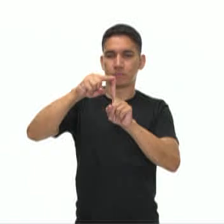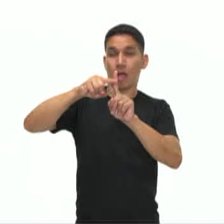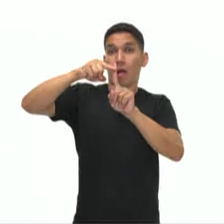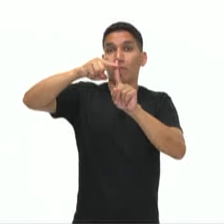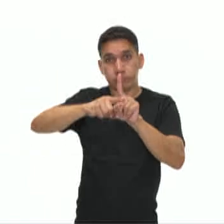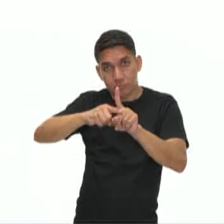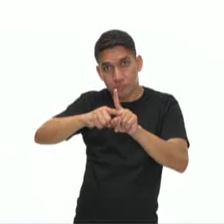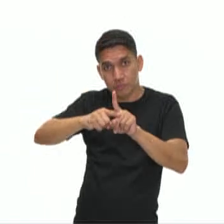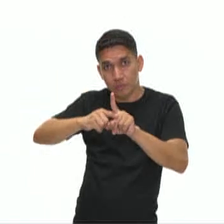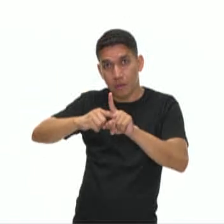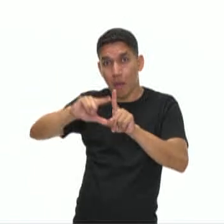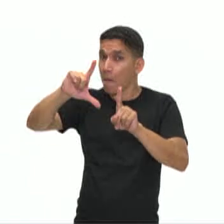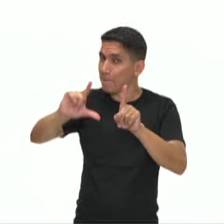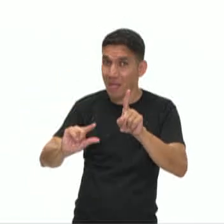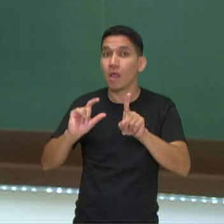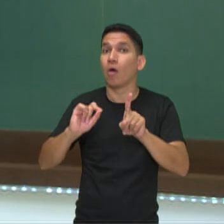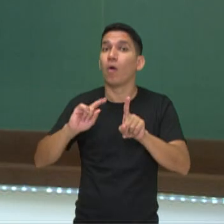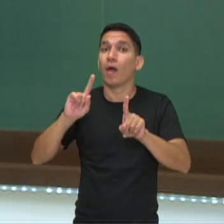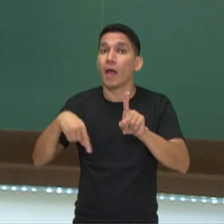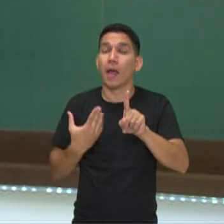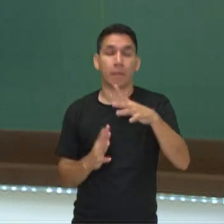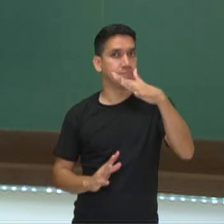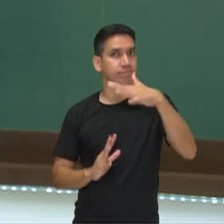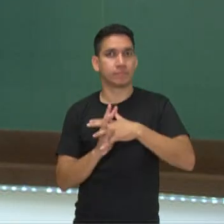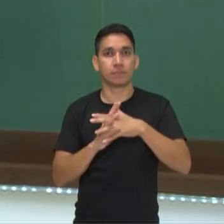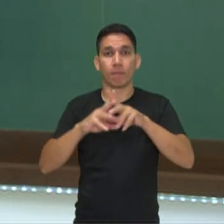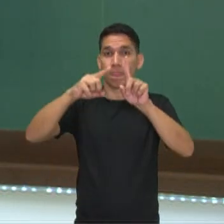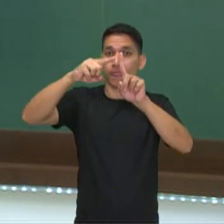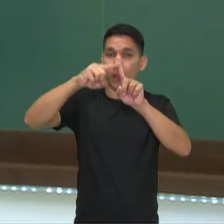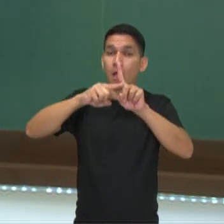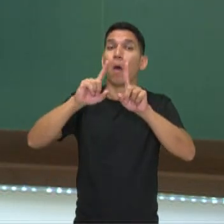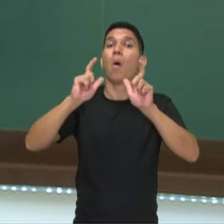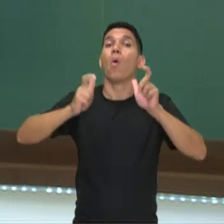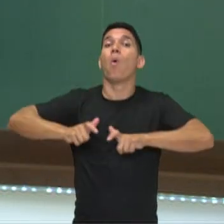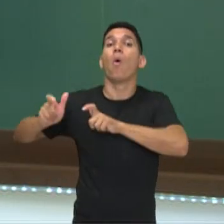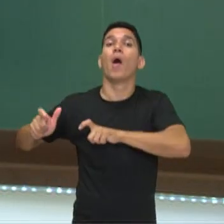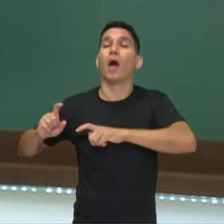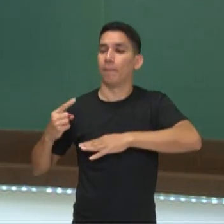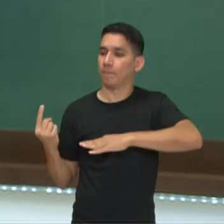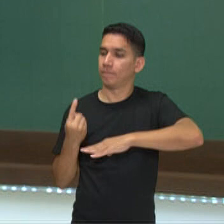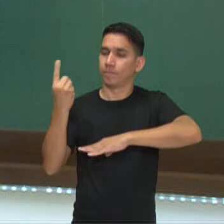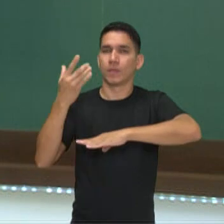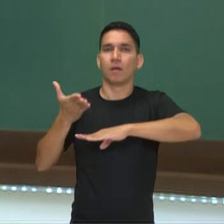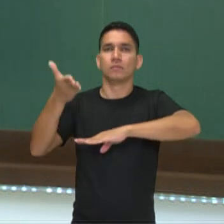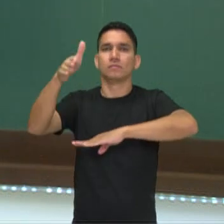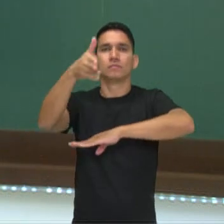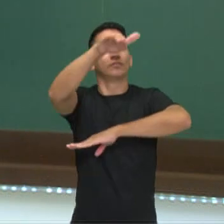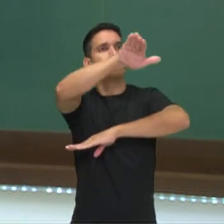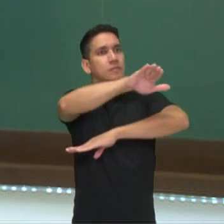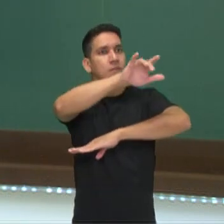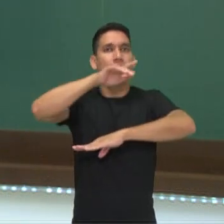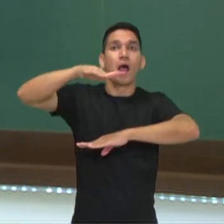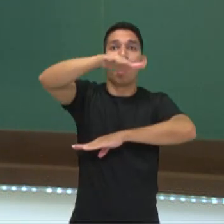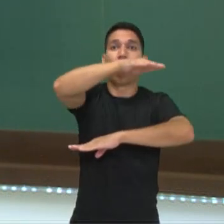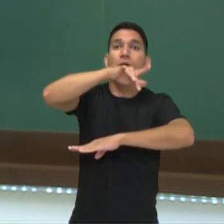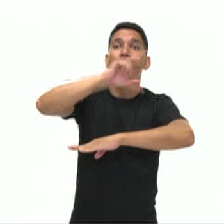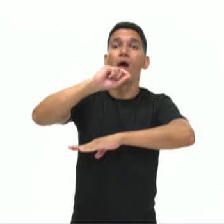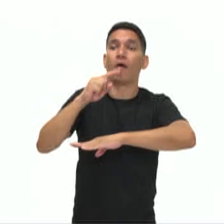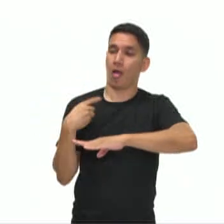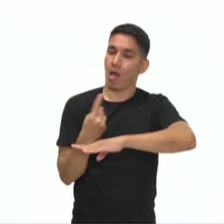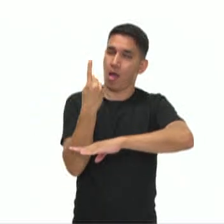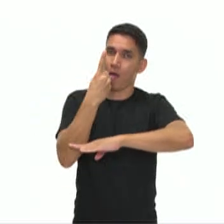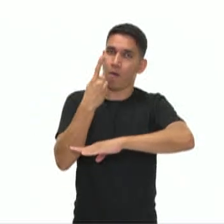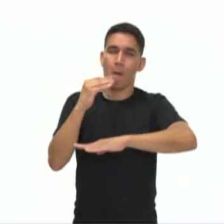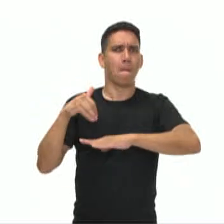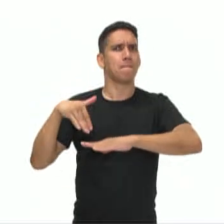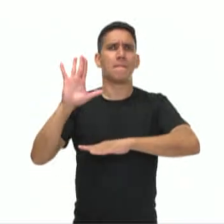baixa também, no caso dos picos, ou seja, na parte mais alta da montanha, a influência da altitude supera